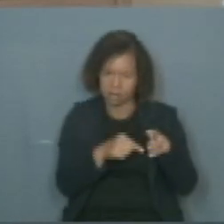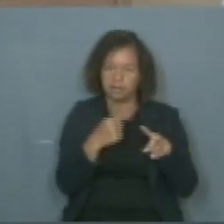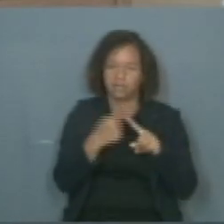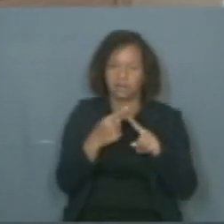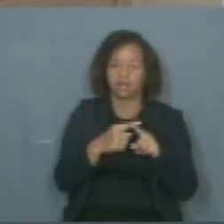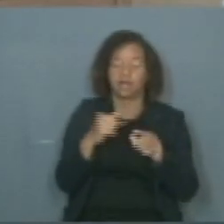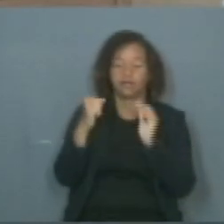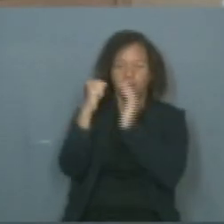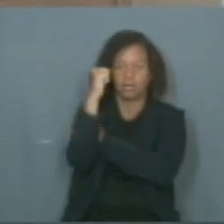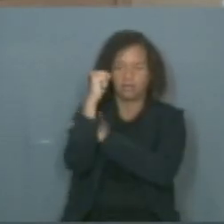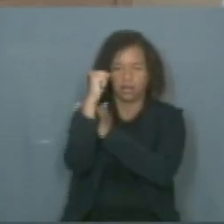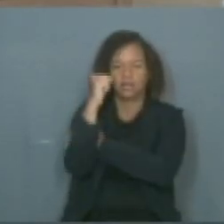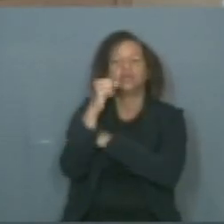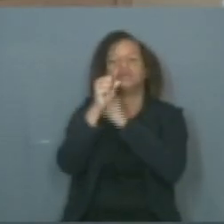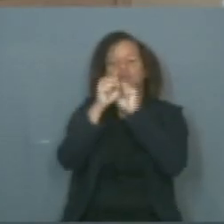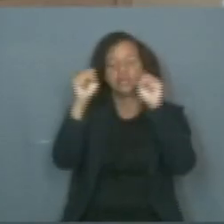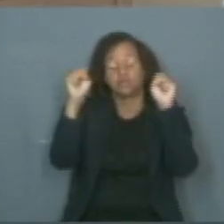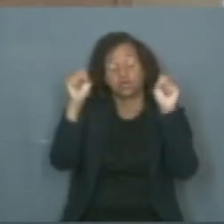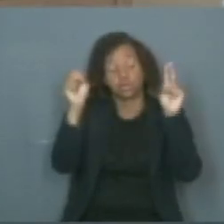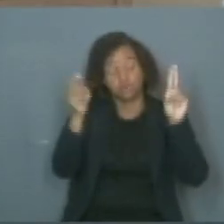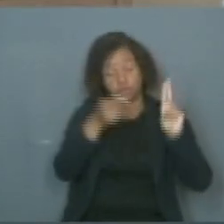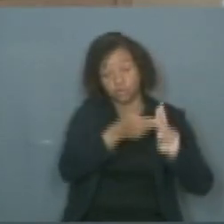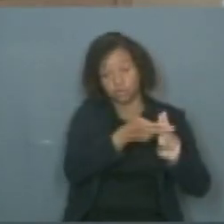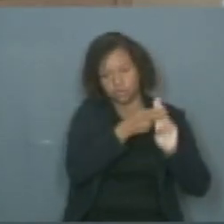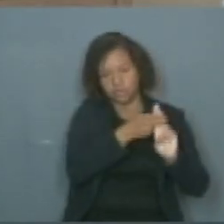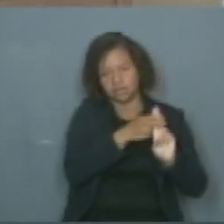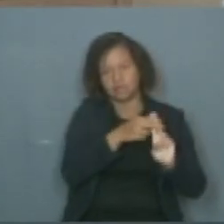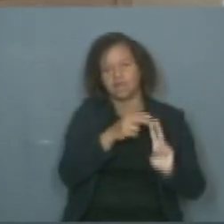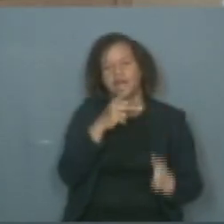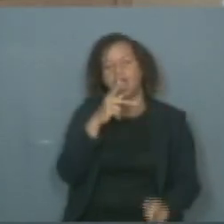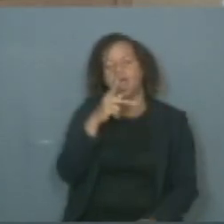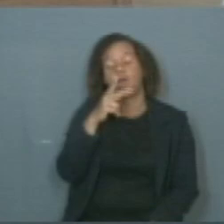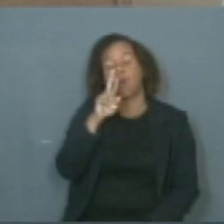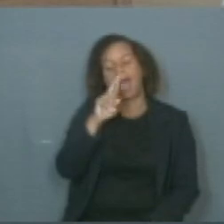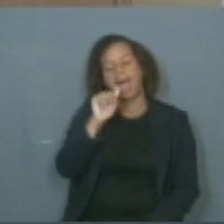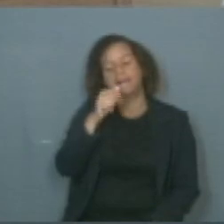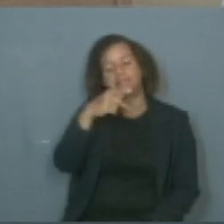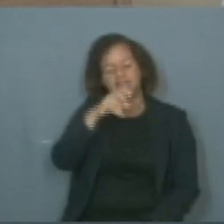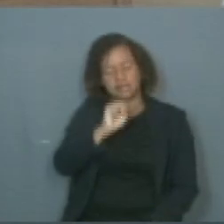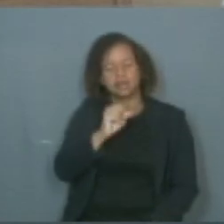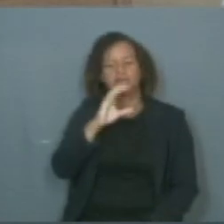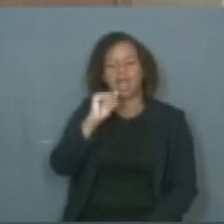tem que fortalecer o Sistema Único de Saúde, o RAPS e o CAPS, que é